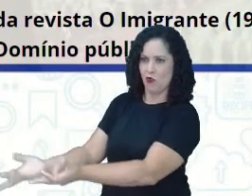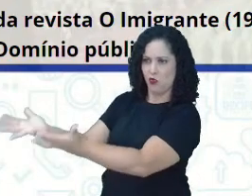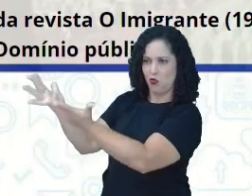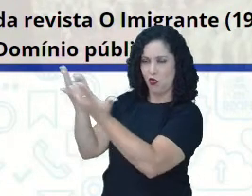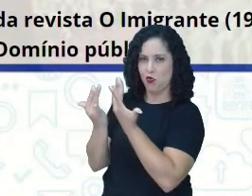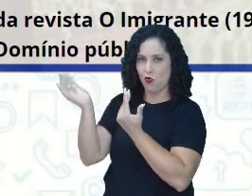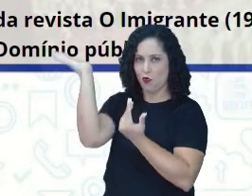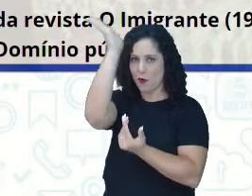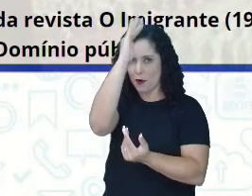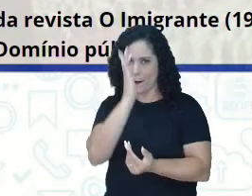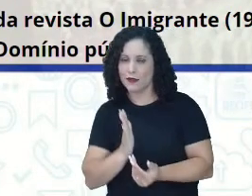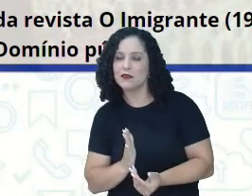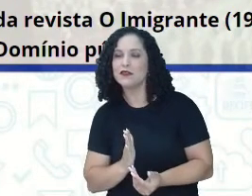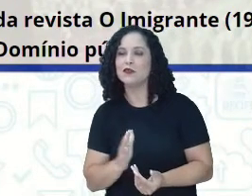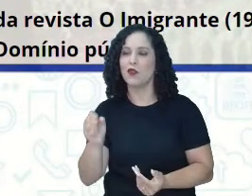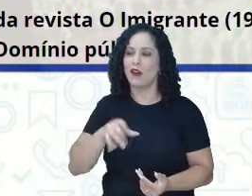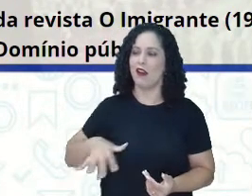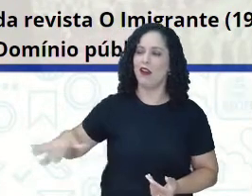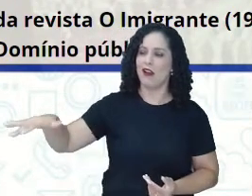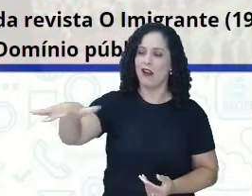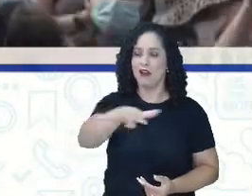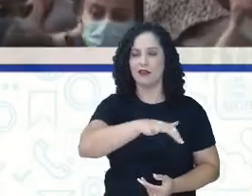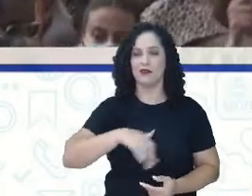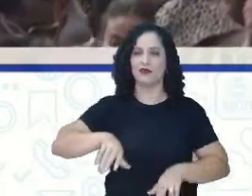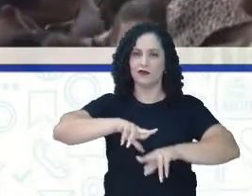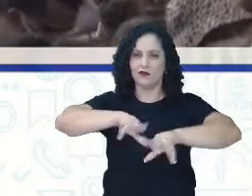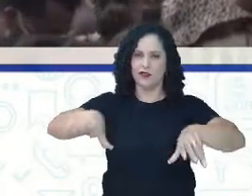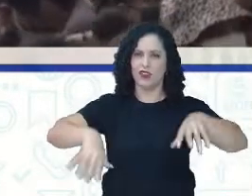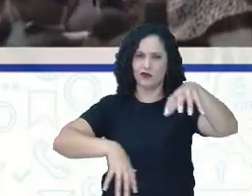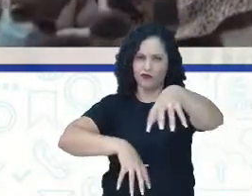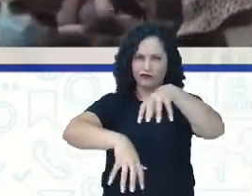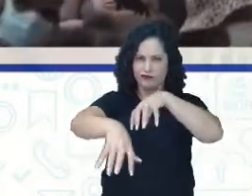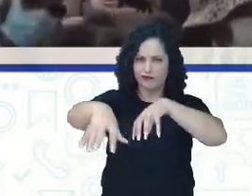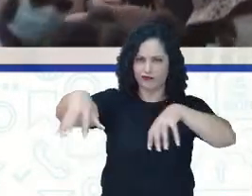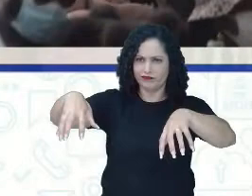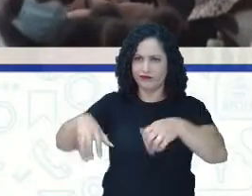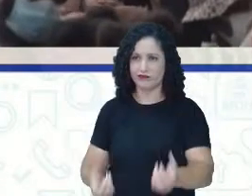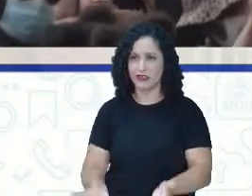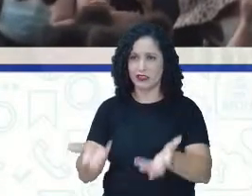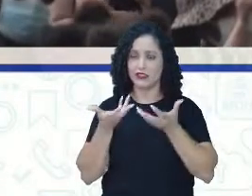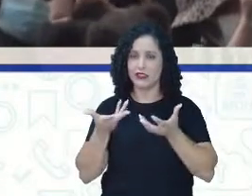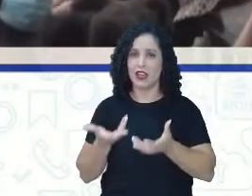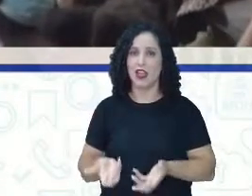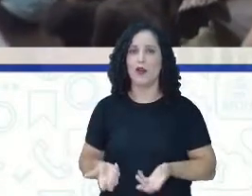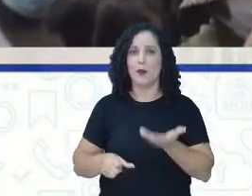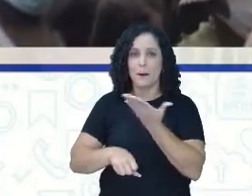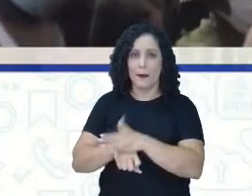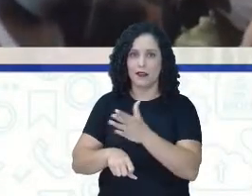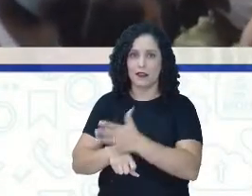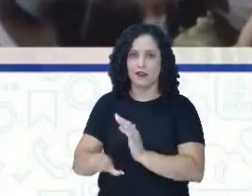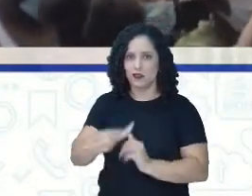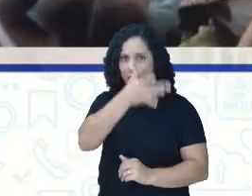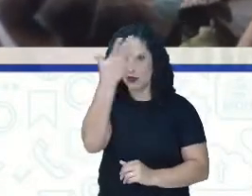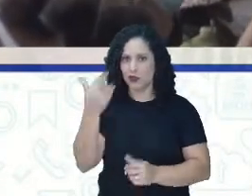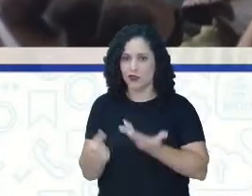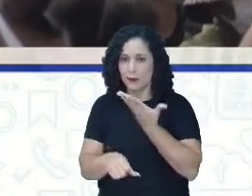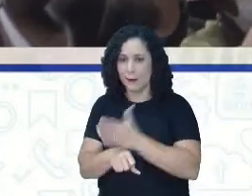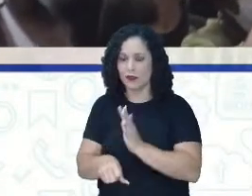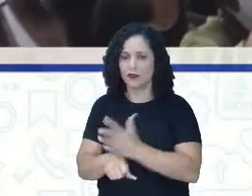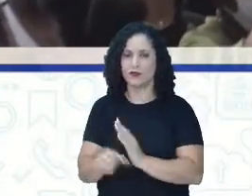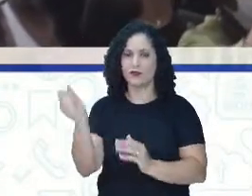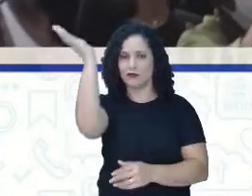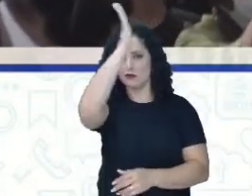dos setores públicos e privados racialistas, tentaram branquear o país. Bom, e aí para finalizar,